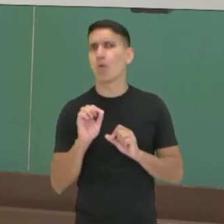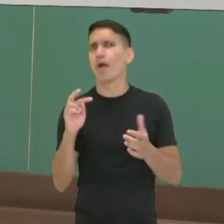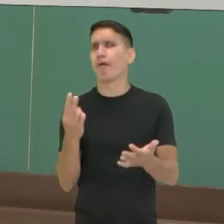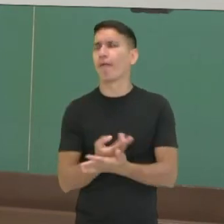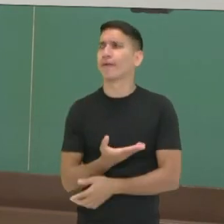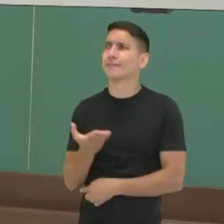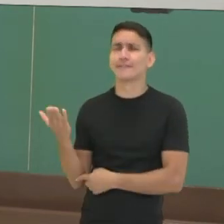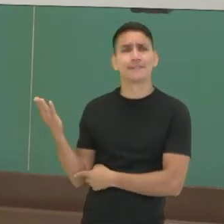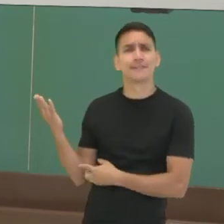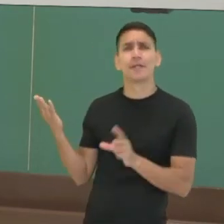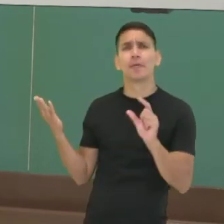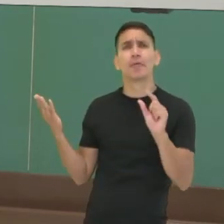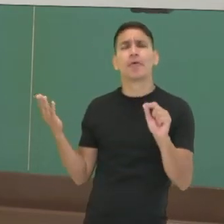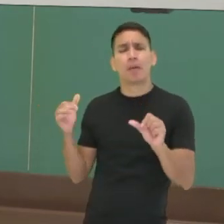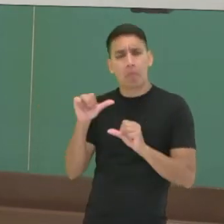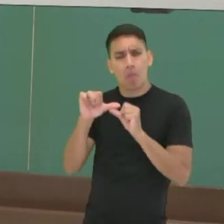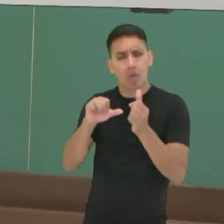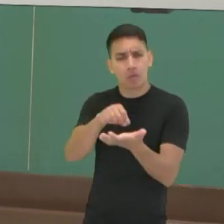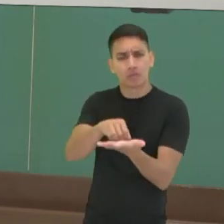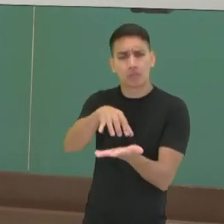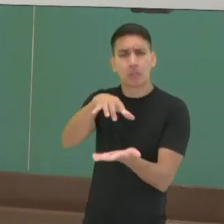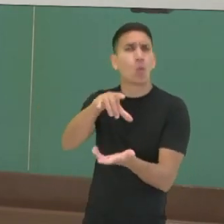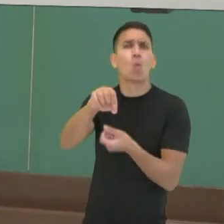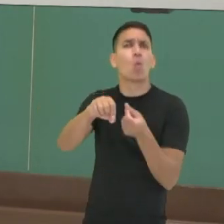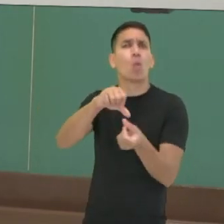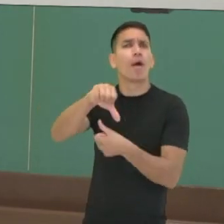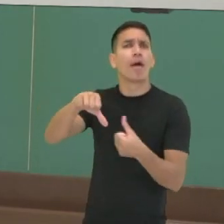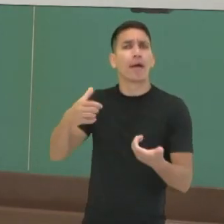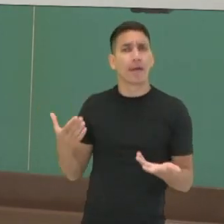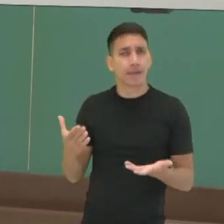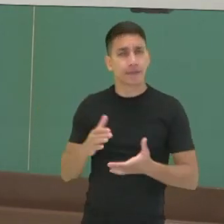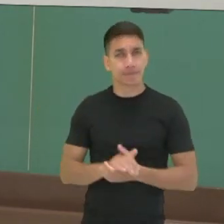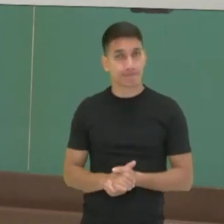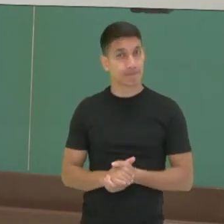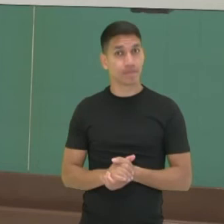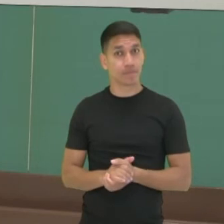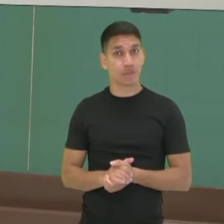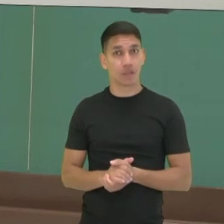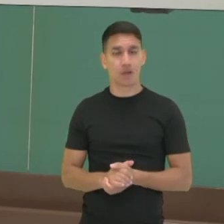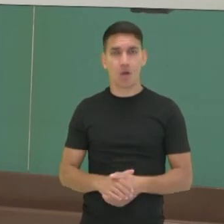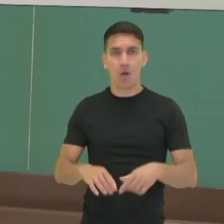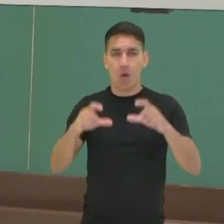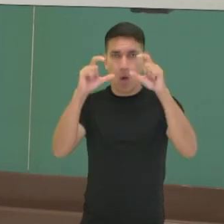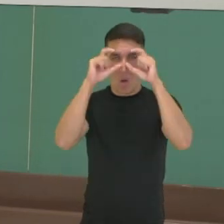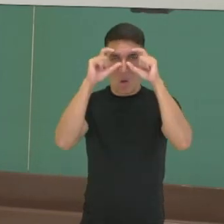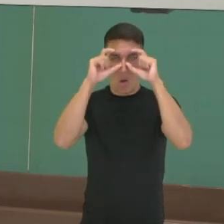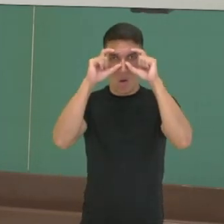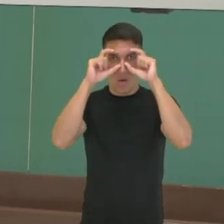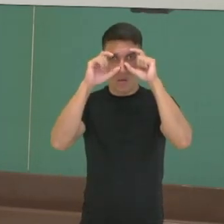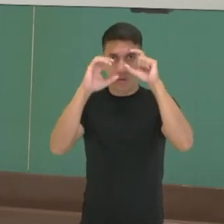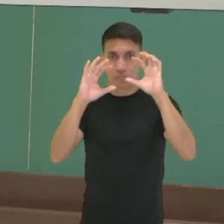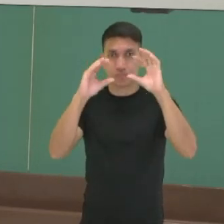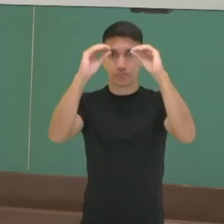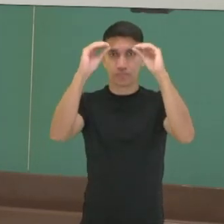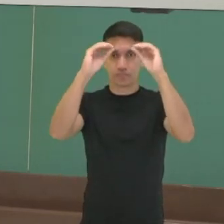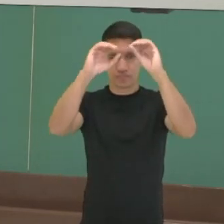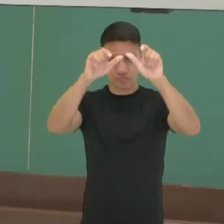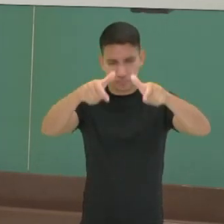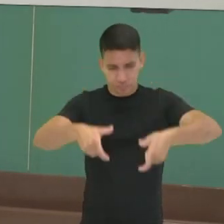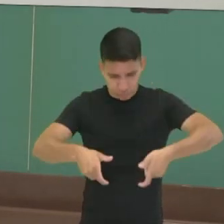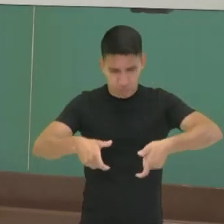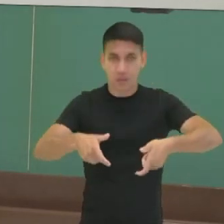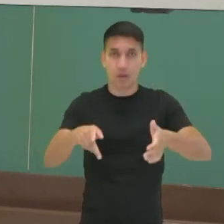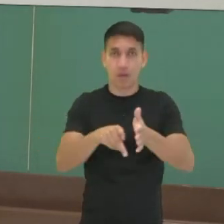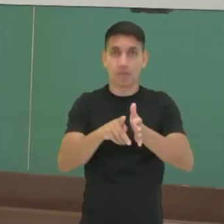ele? Qual foi a transformação geométrica que aconteceu com ele? Os olhos estavam para cima, vieram para baixo. O que